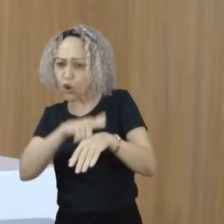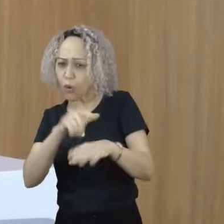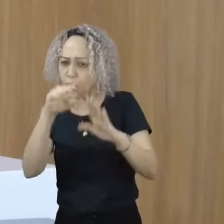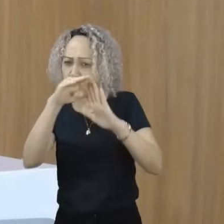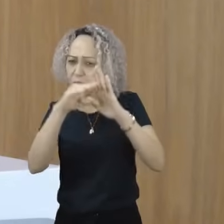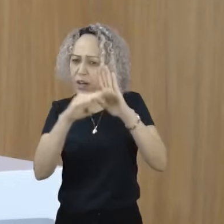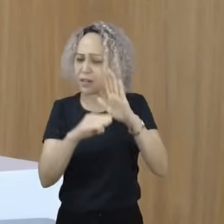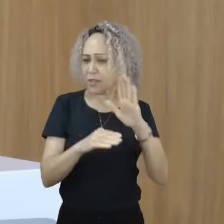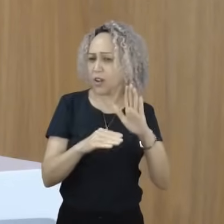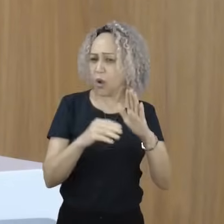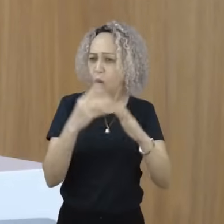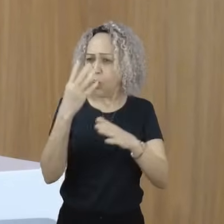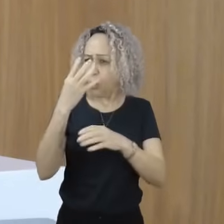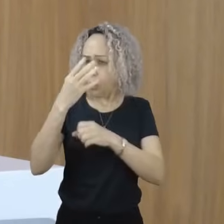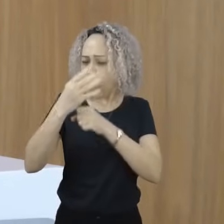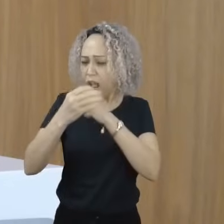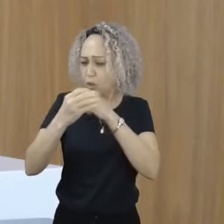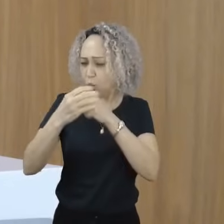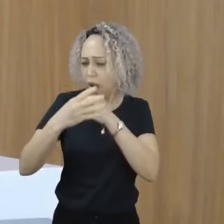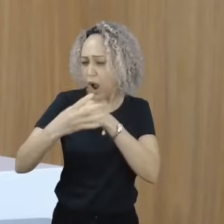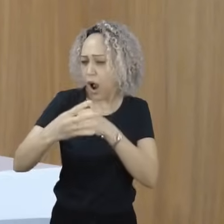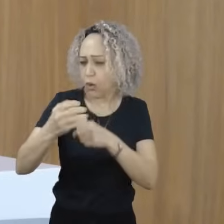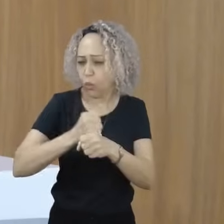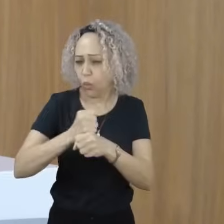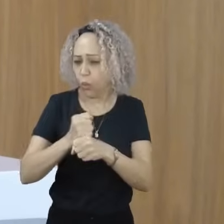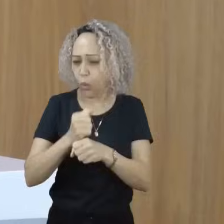sobre o Plano Plurianual Participativo